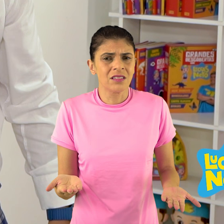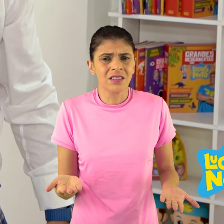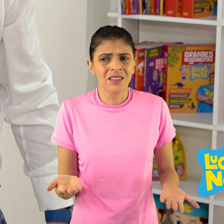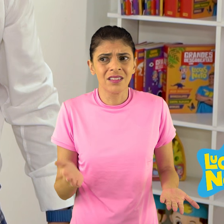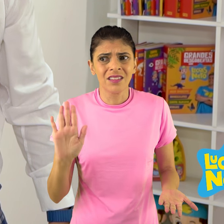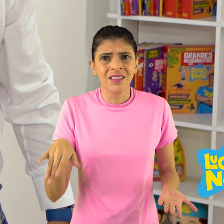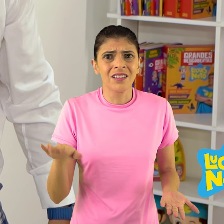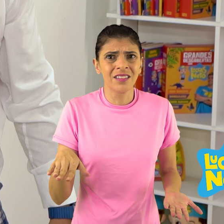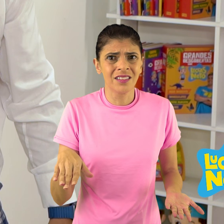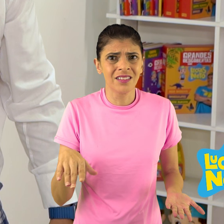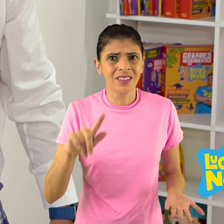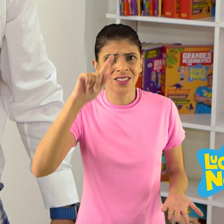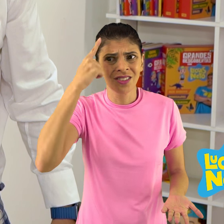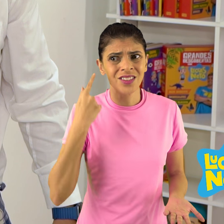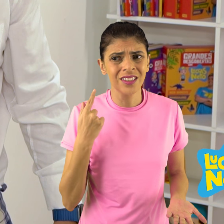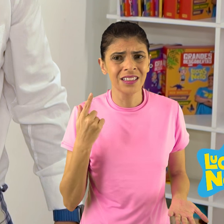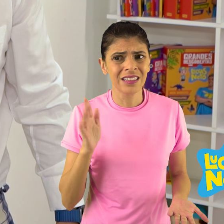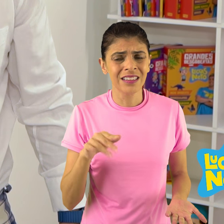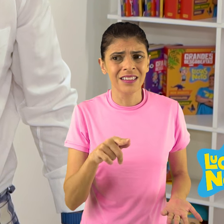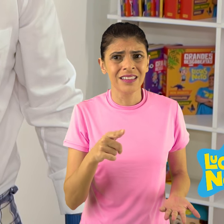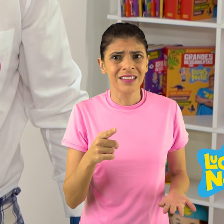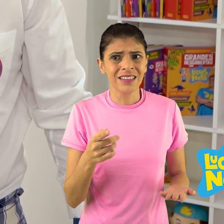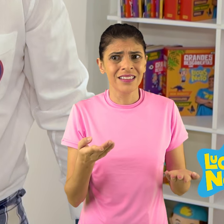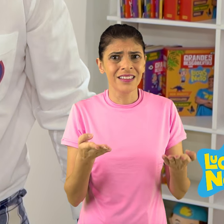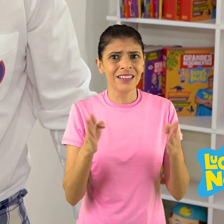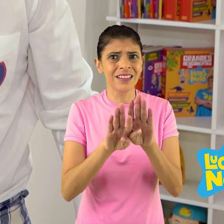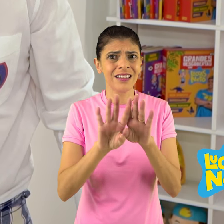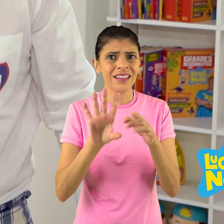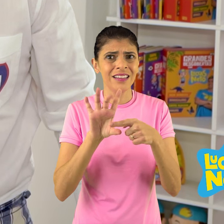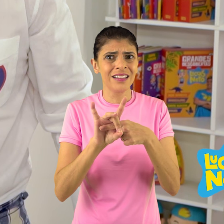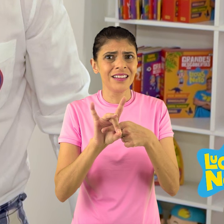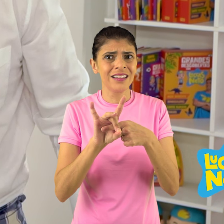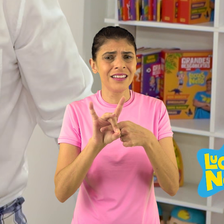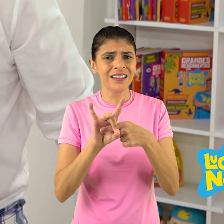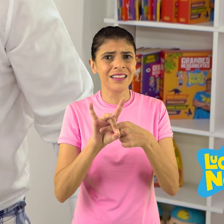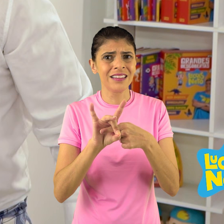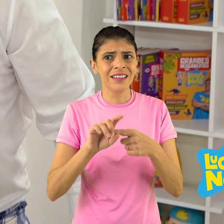Ei, Gi! A porta tá trancada!